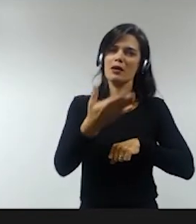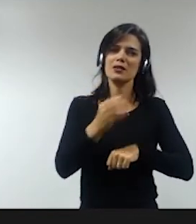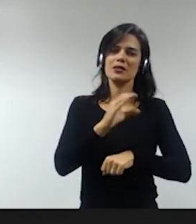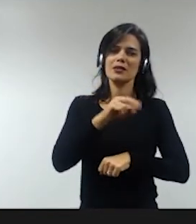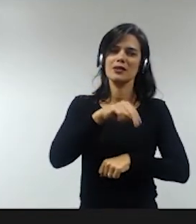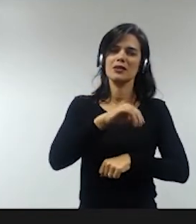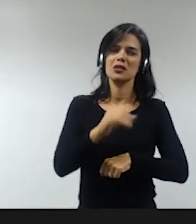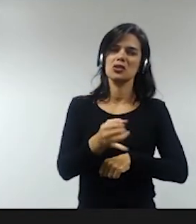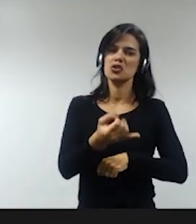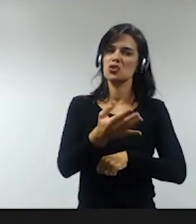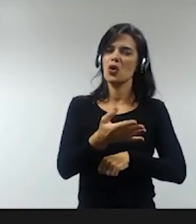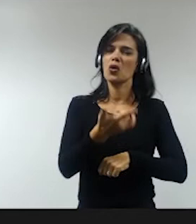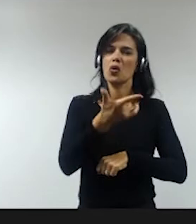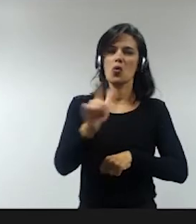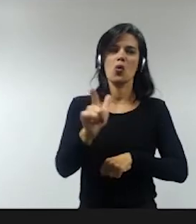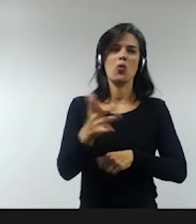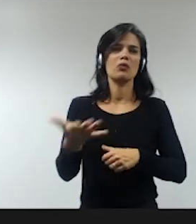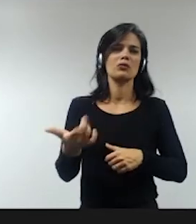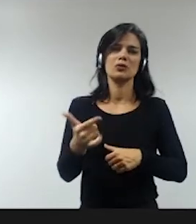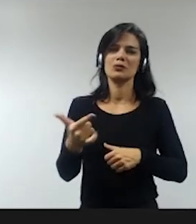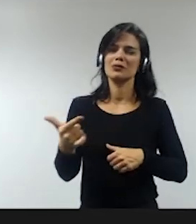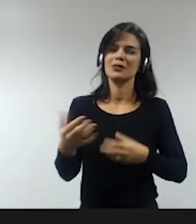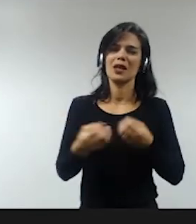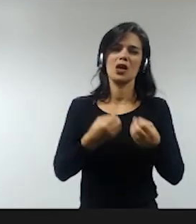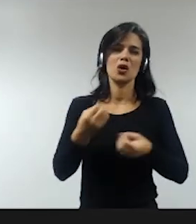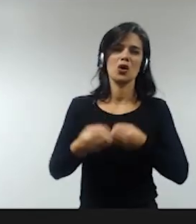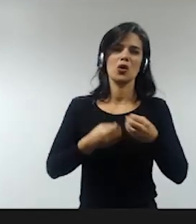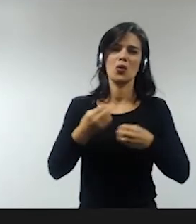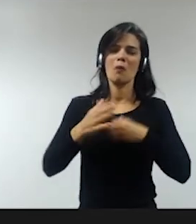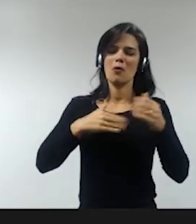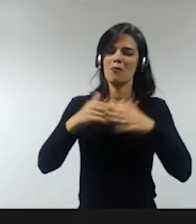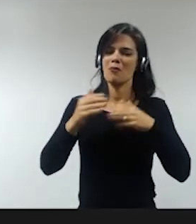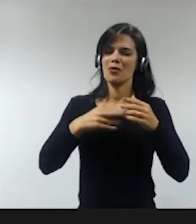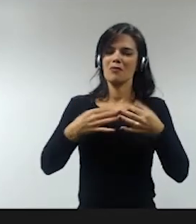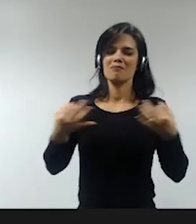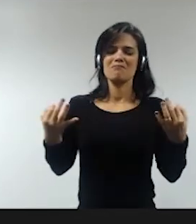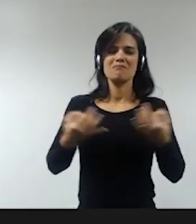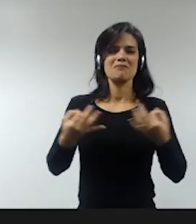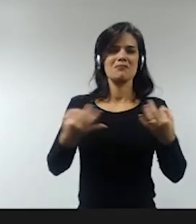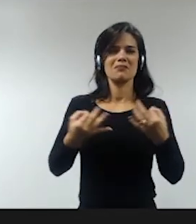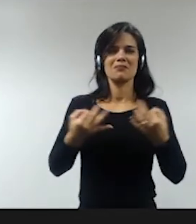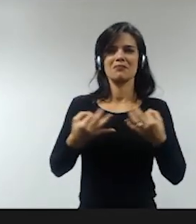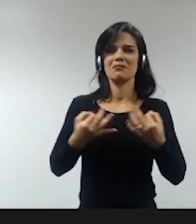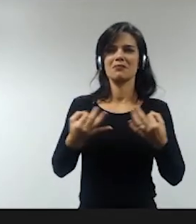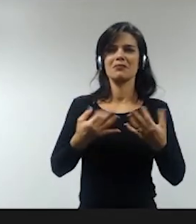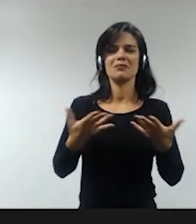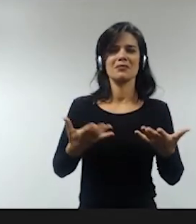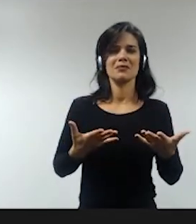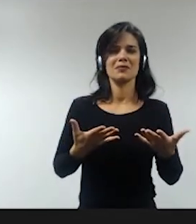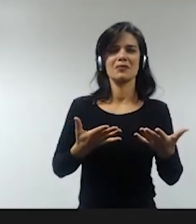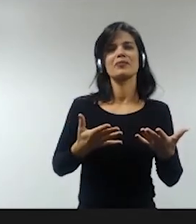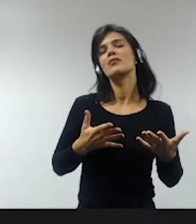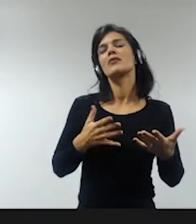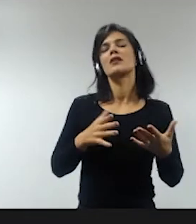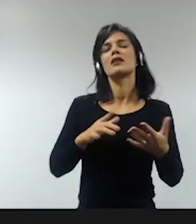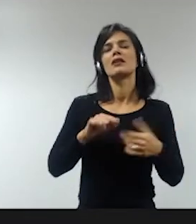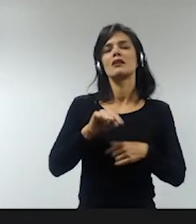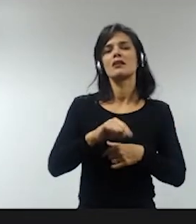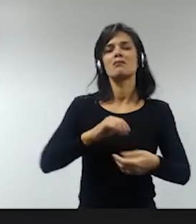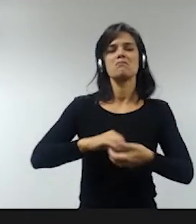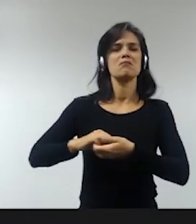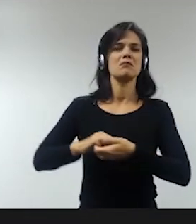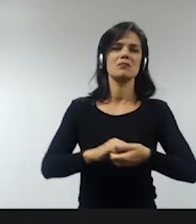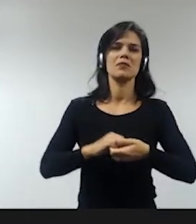CNJ, TJ, não se forma um mediador com expertise em propriedade industrial, em recuperação